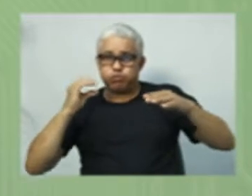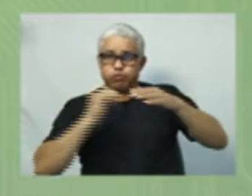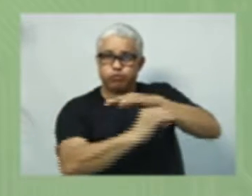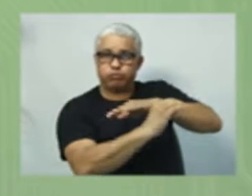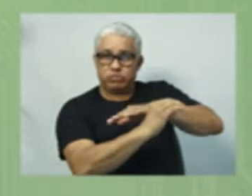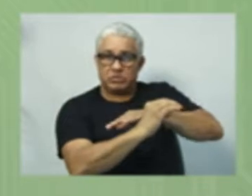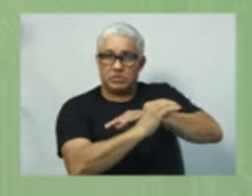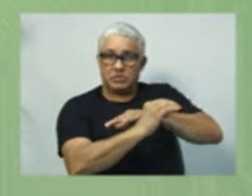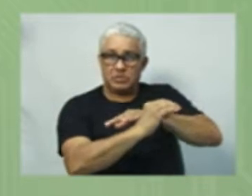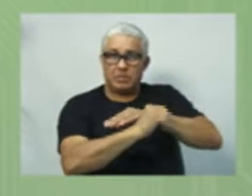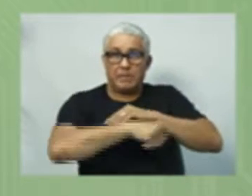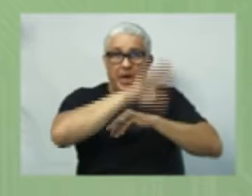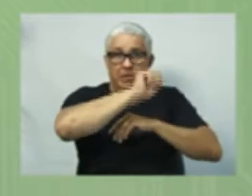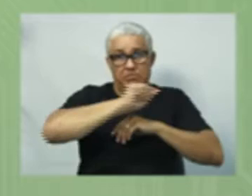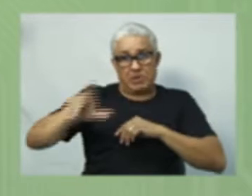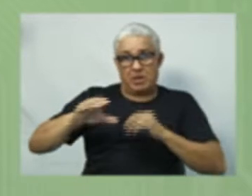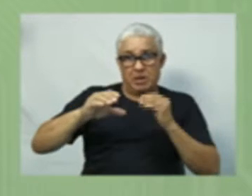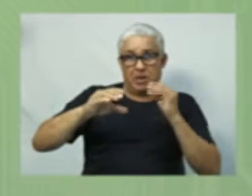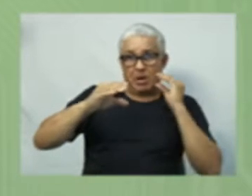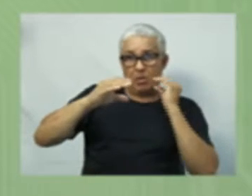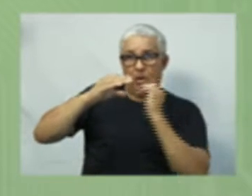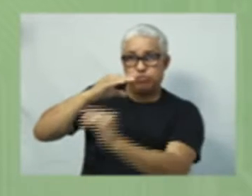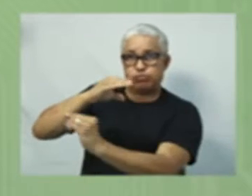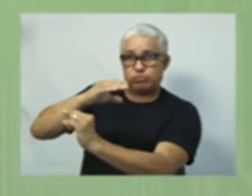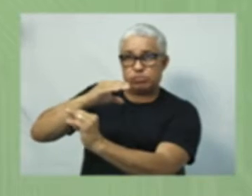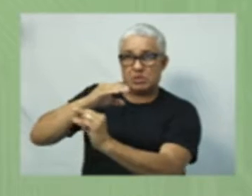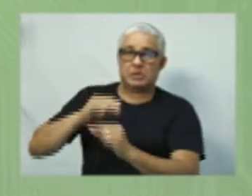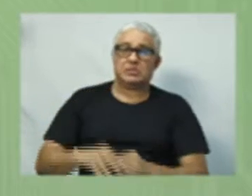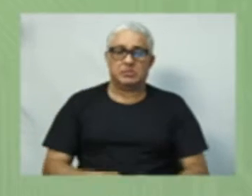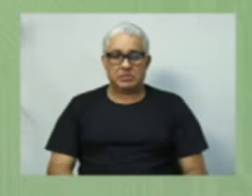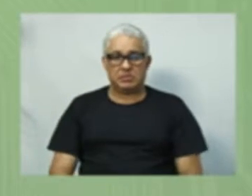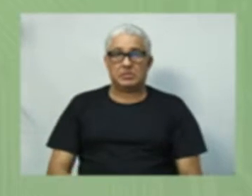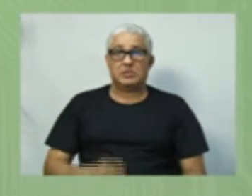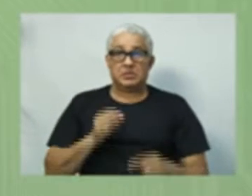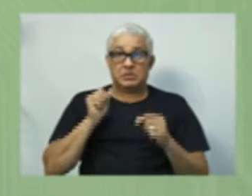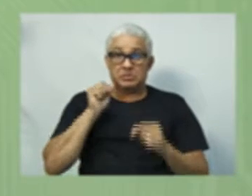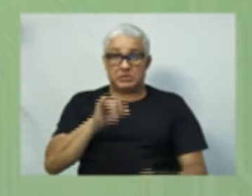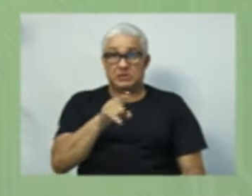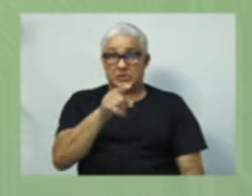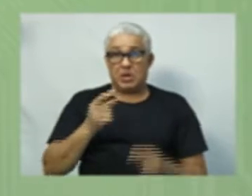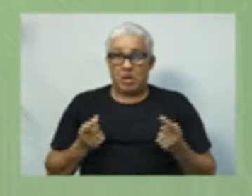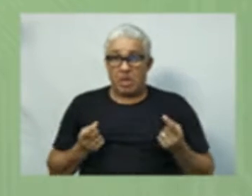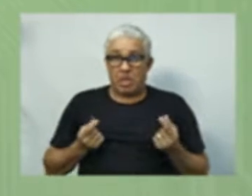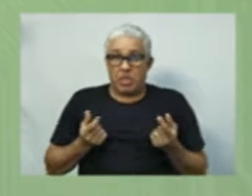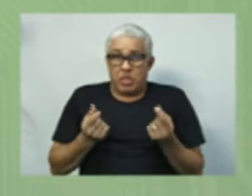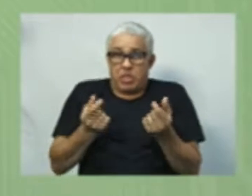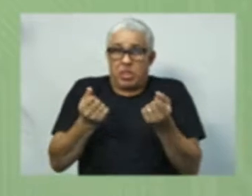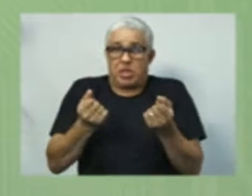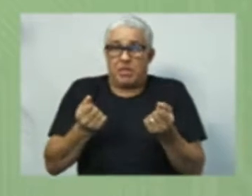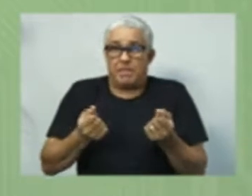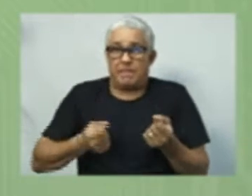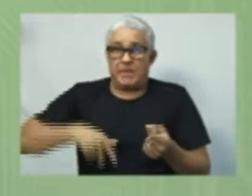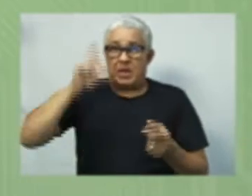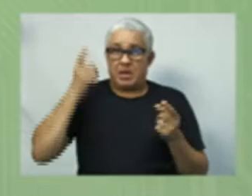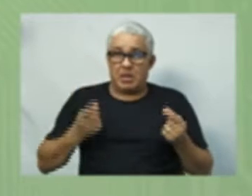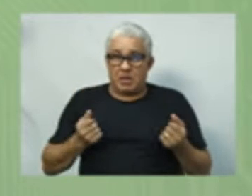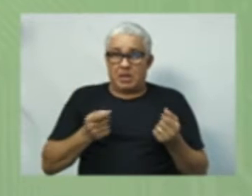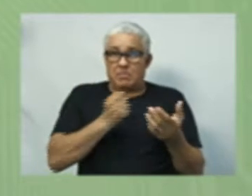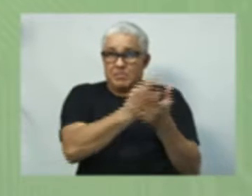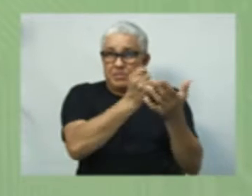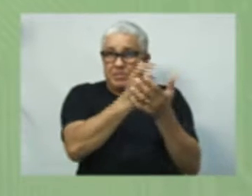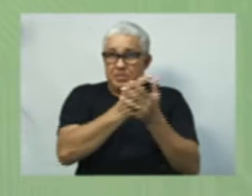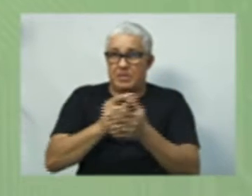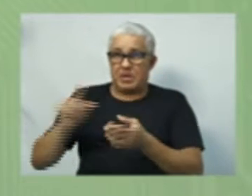isso que está acontecendo. Se não acontece isso, se você está gastando mais do que arrecada, qual é a forma que os